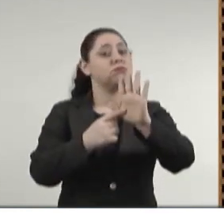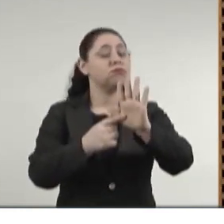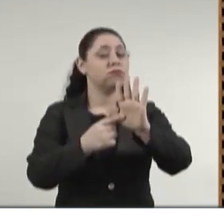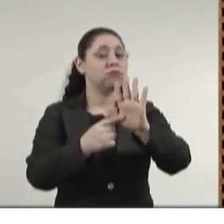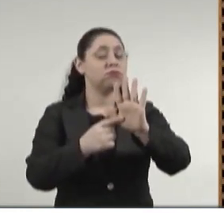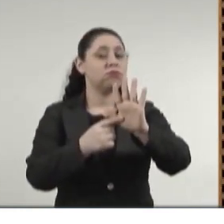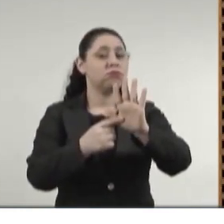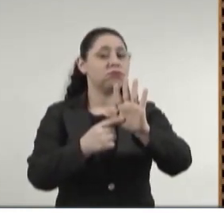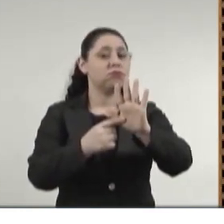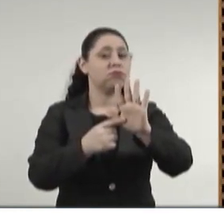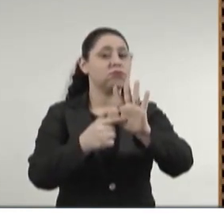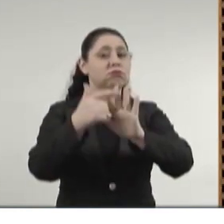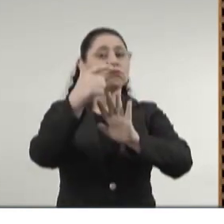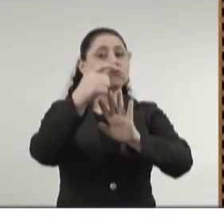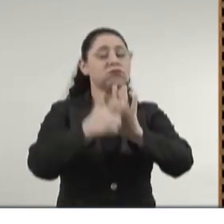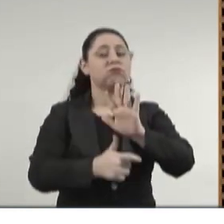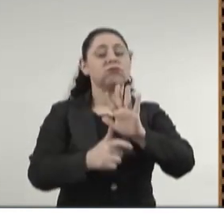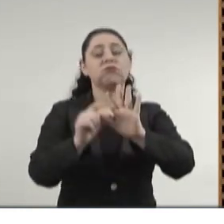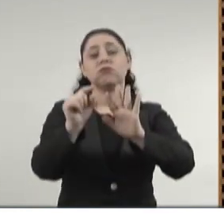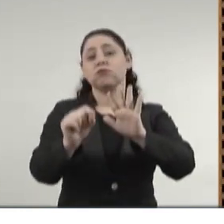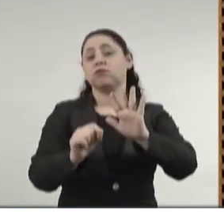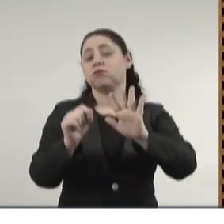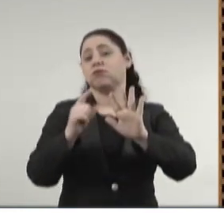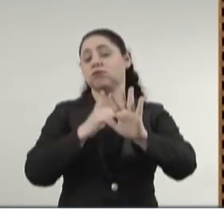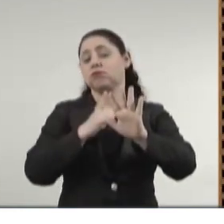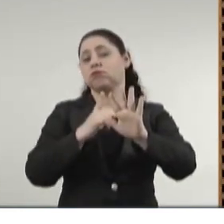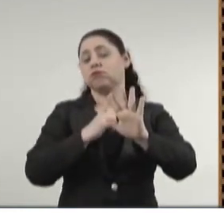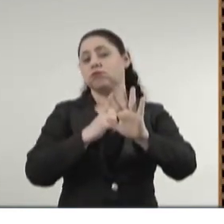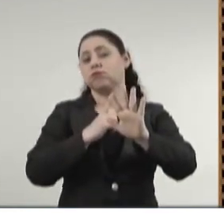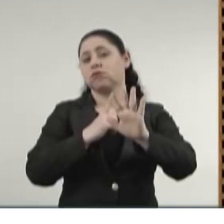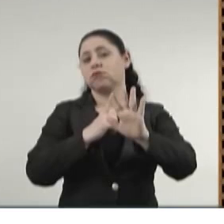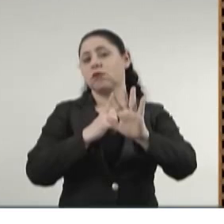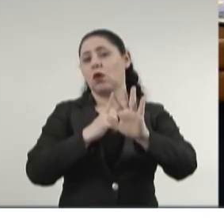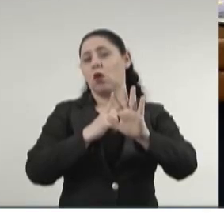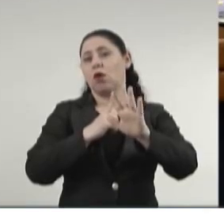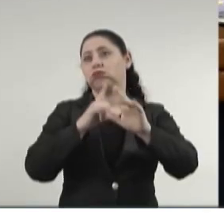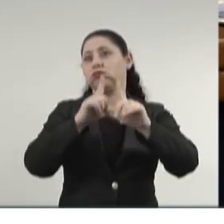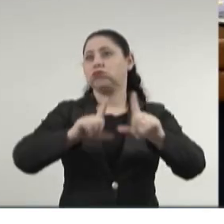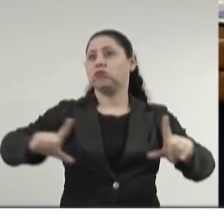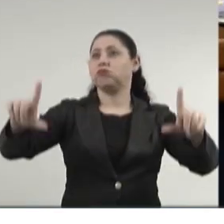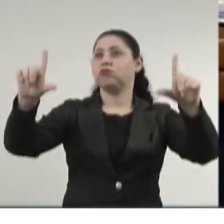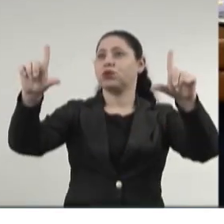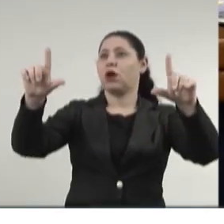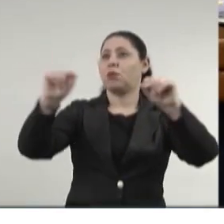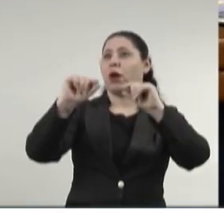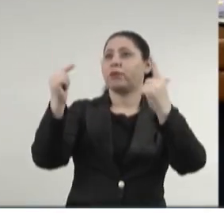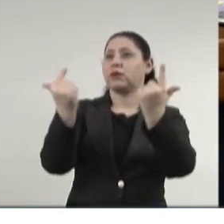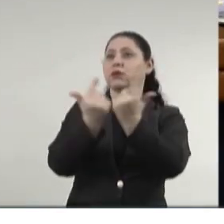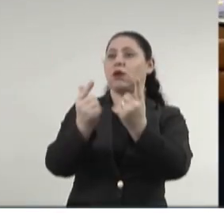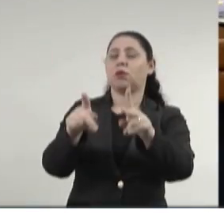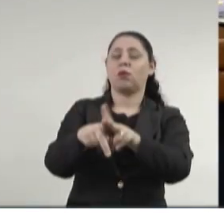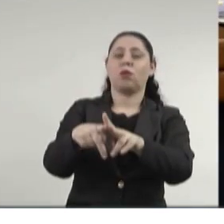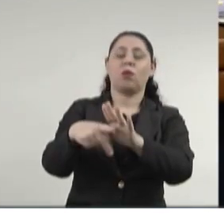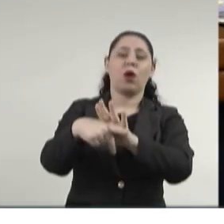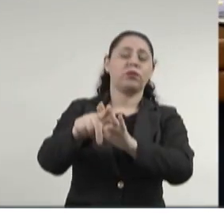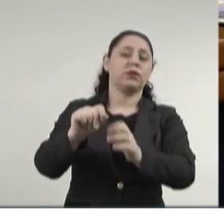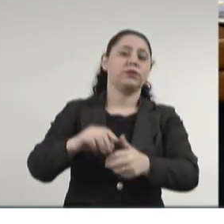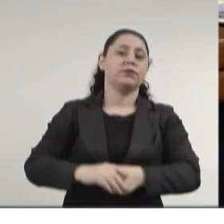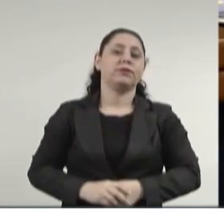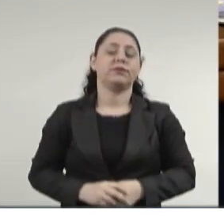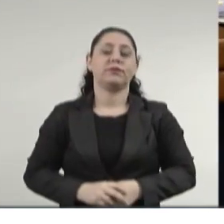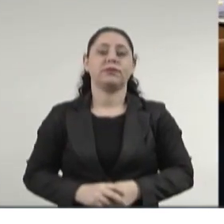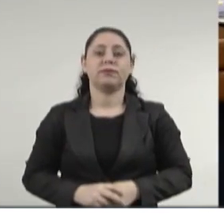apresente, né, ter um painel da Assembleia Legislativa,